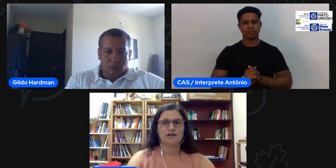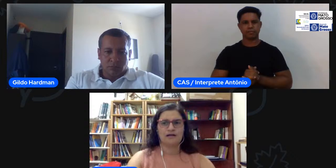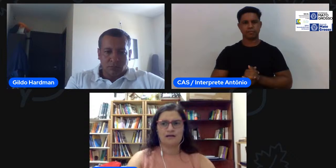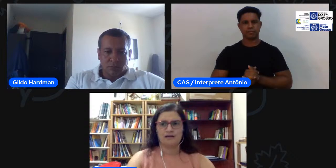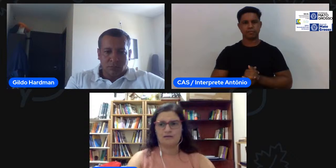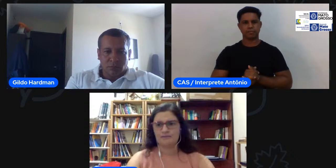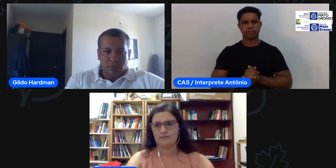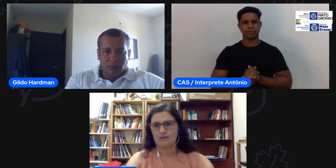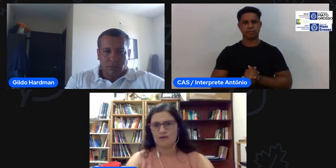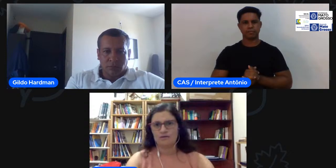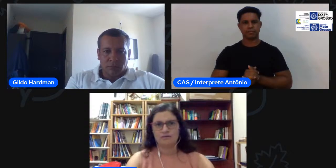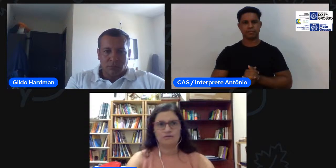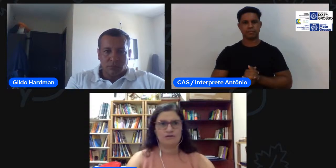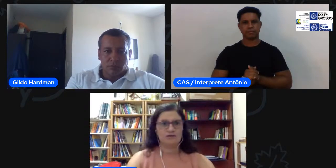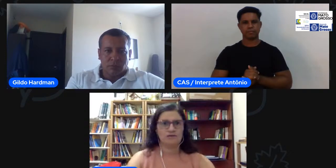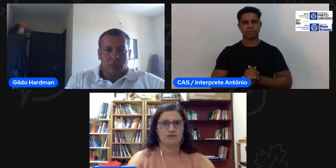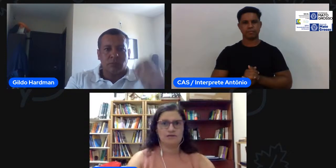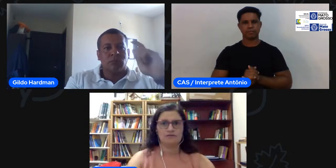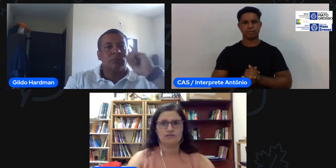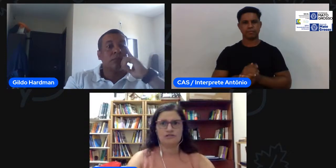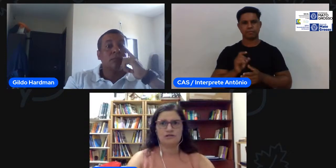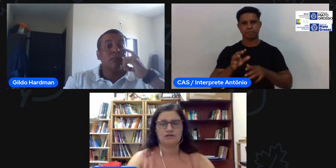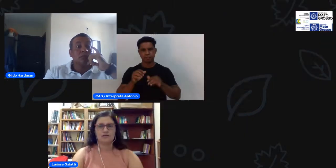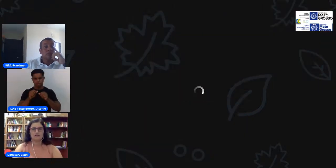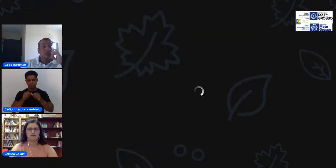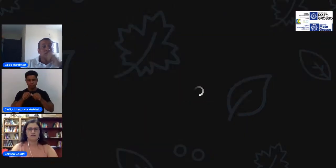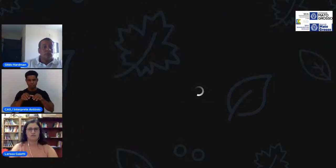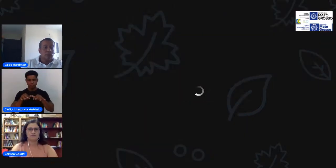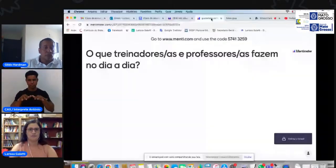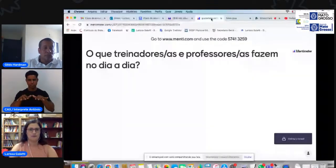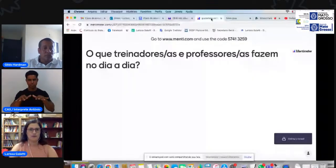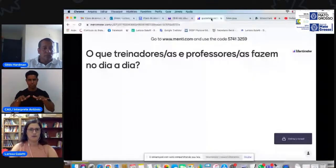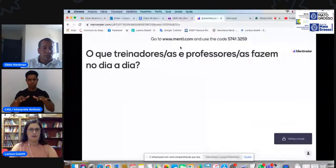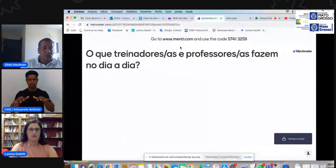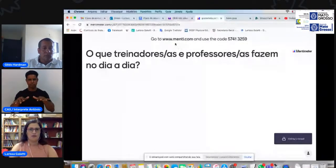compartilhar, colocar o link no chat,